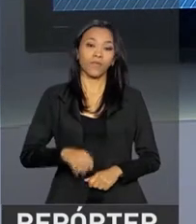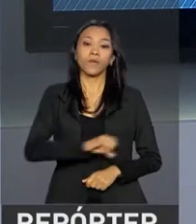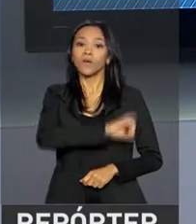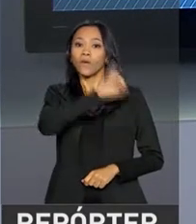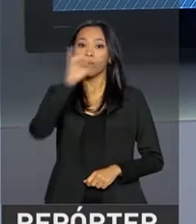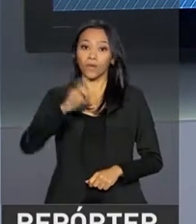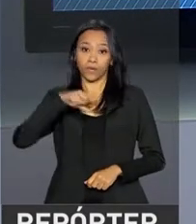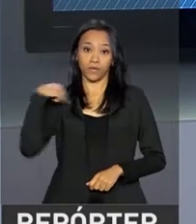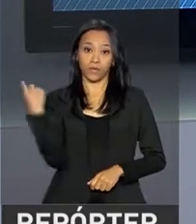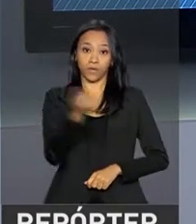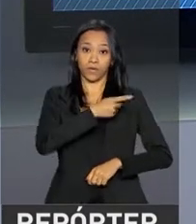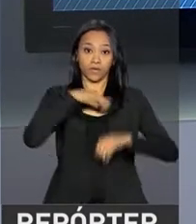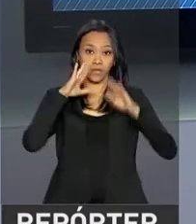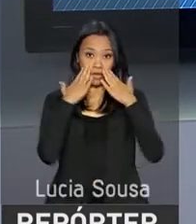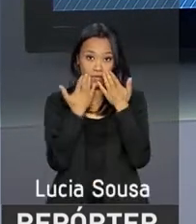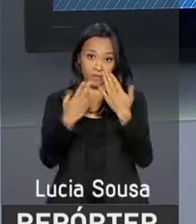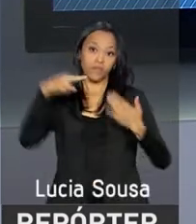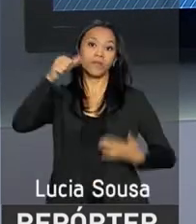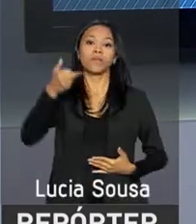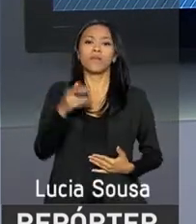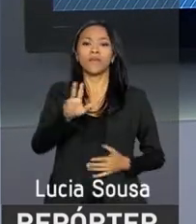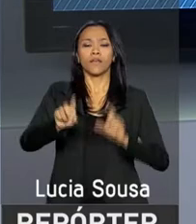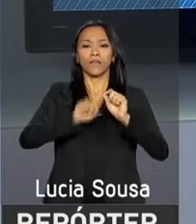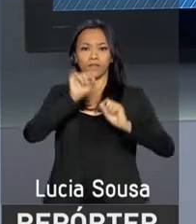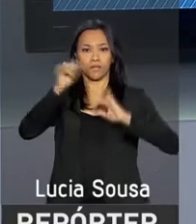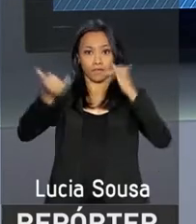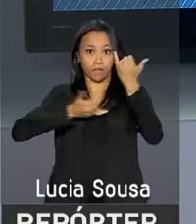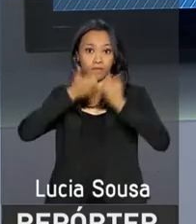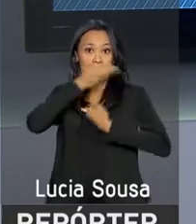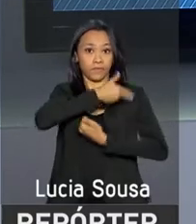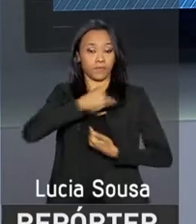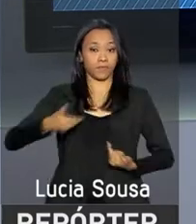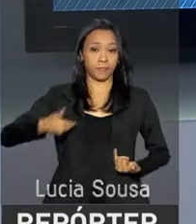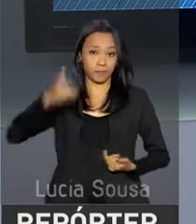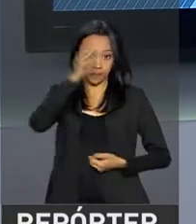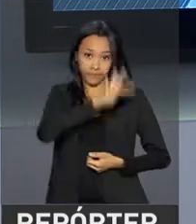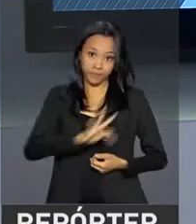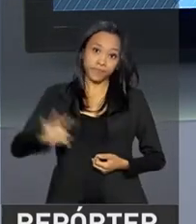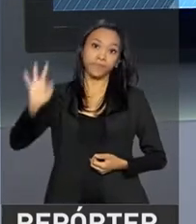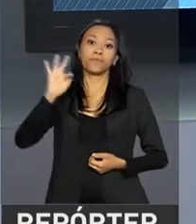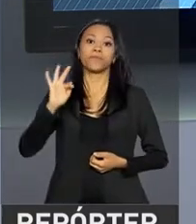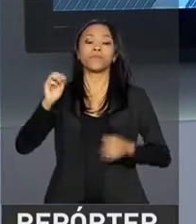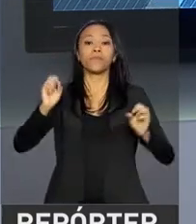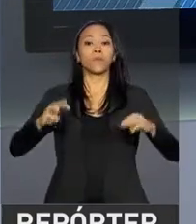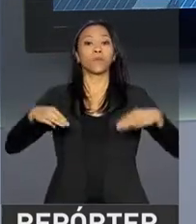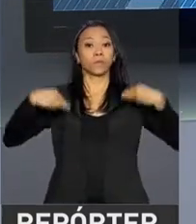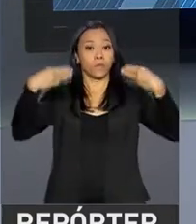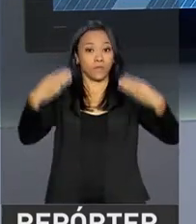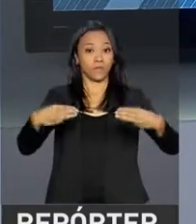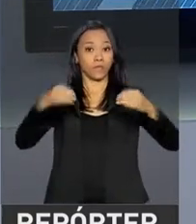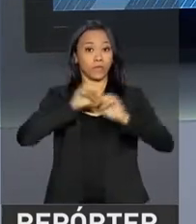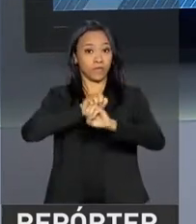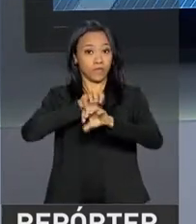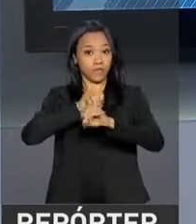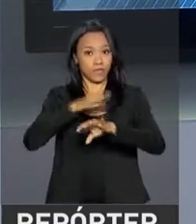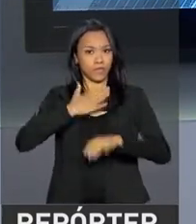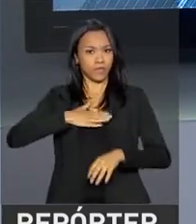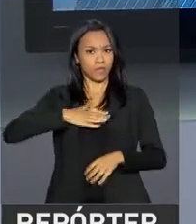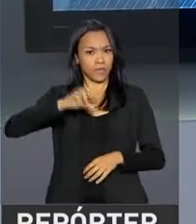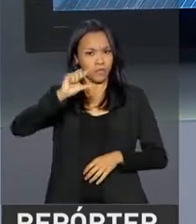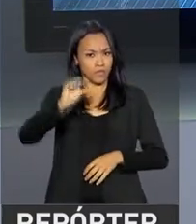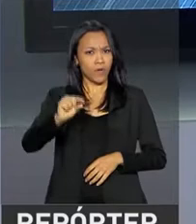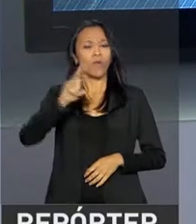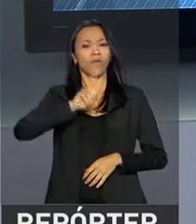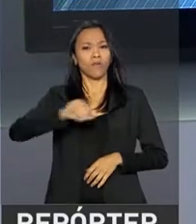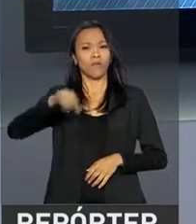Olá, o repórter NBR está de volta com as notícias do governo federal. O Ministério da Educação divulga daqui a pouco as notas do Exame